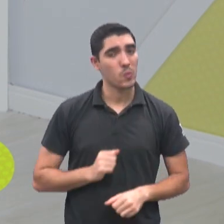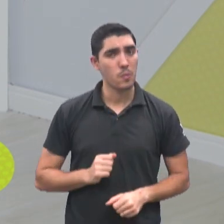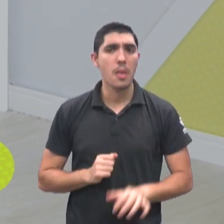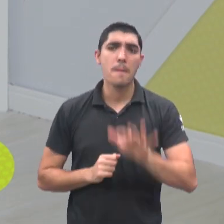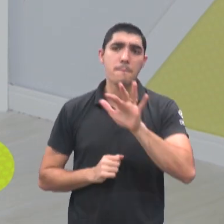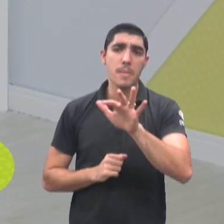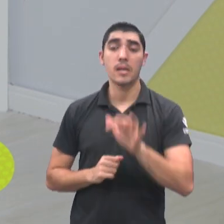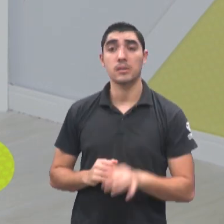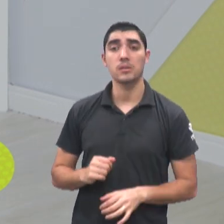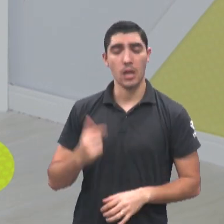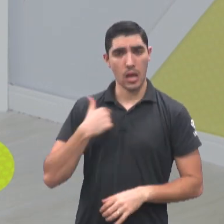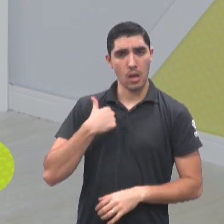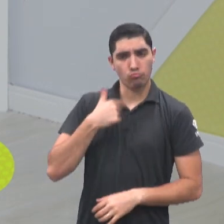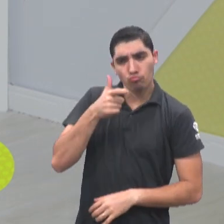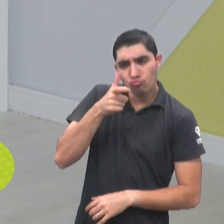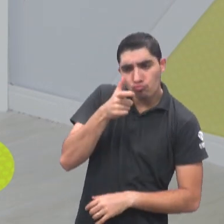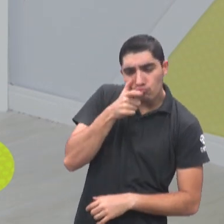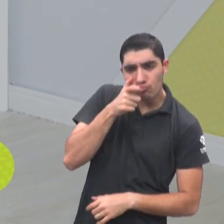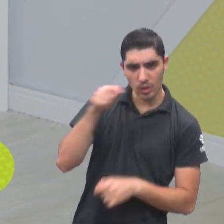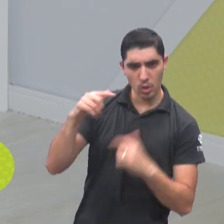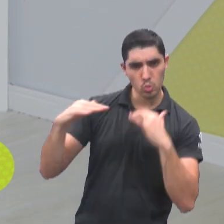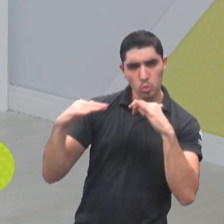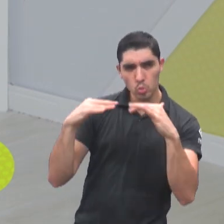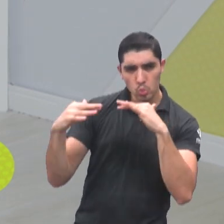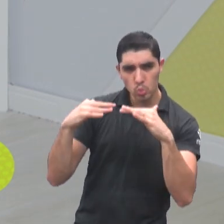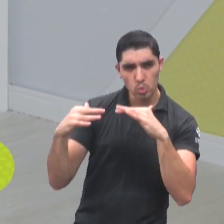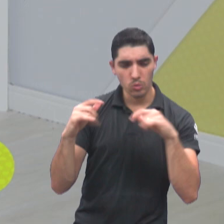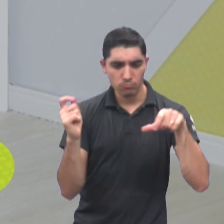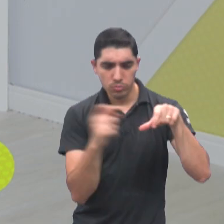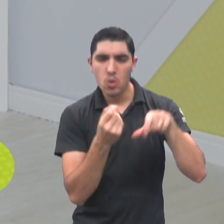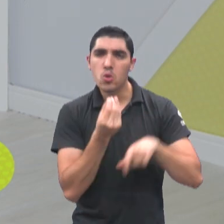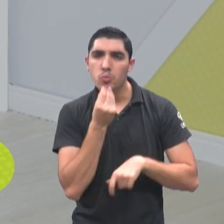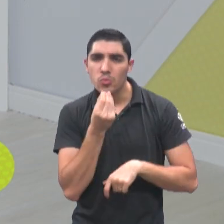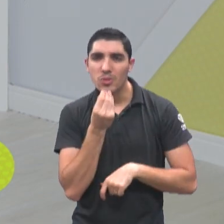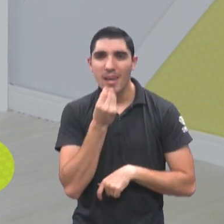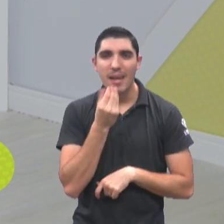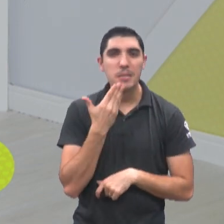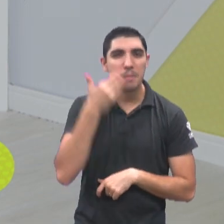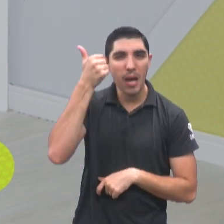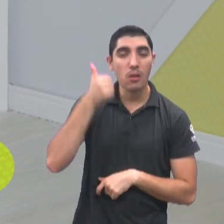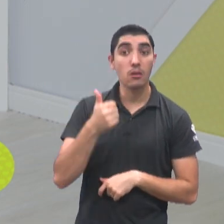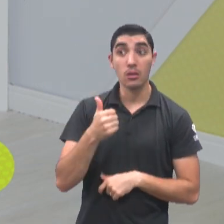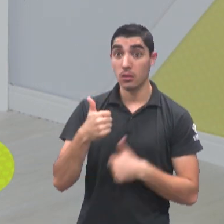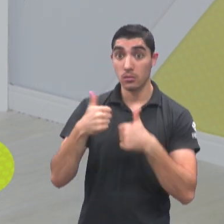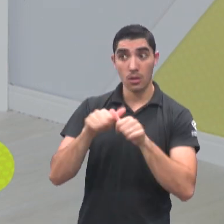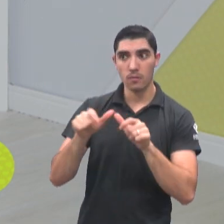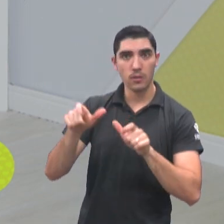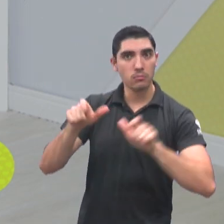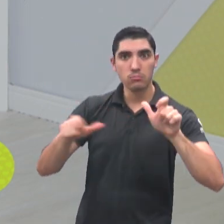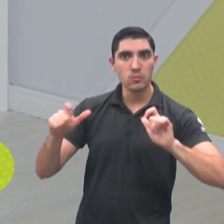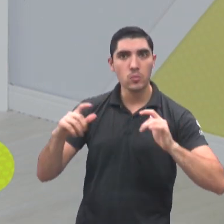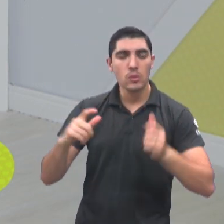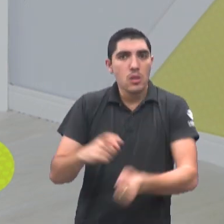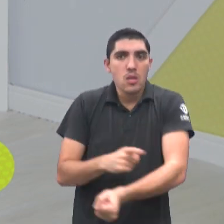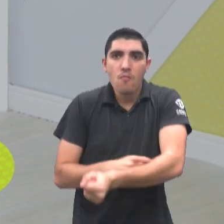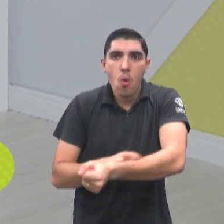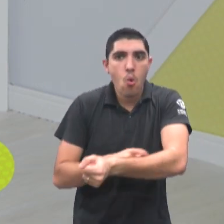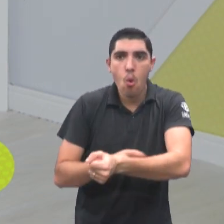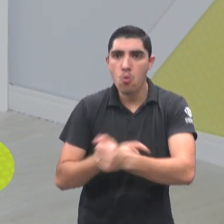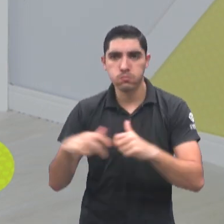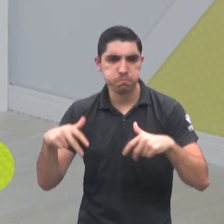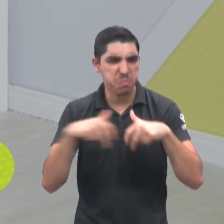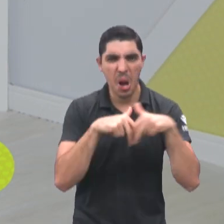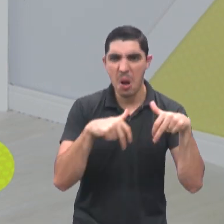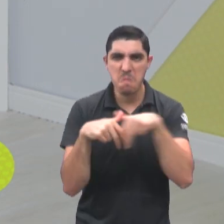eu acompanhei os melhores momentos depois, em uma parte da partida, os ânimos estavam muito exaltados durante o jogo, talvez até por conta desses lances